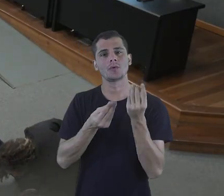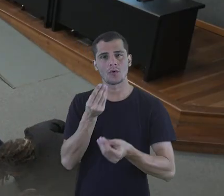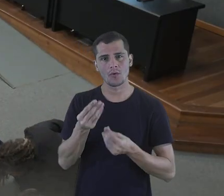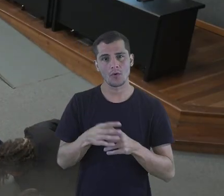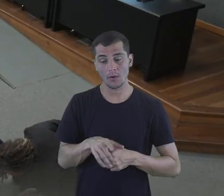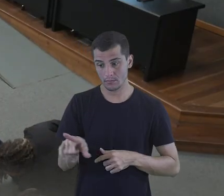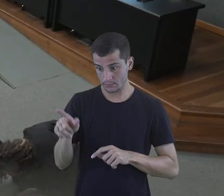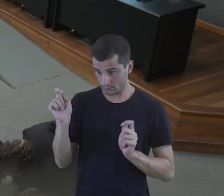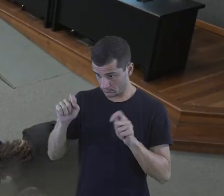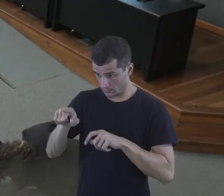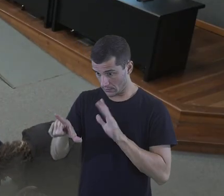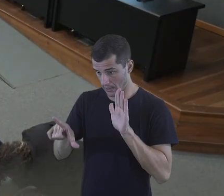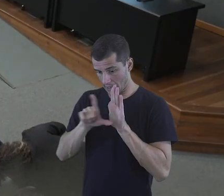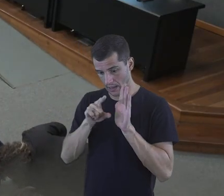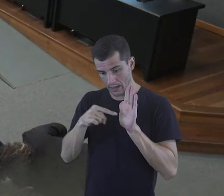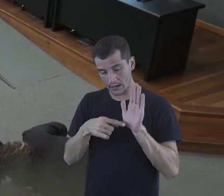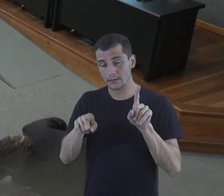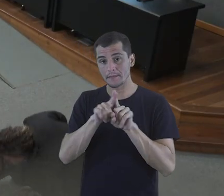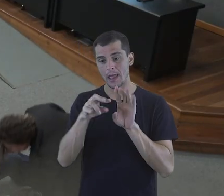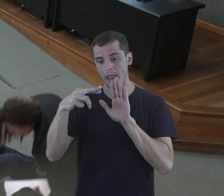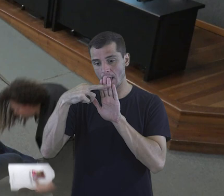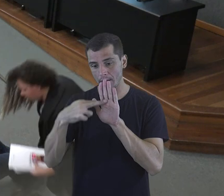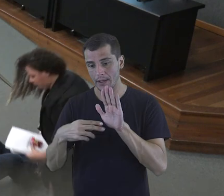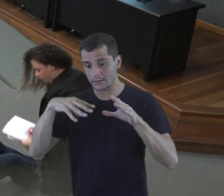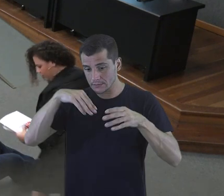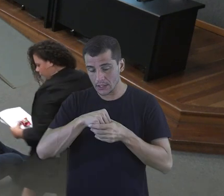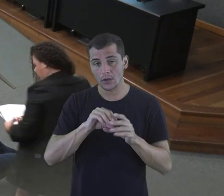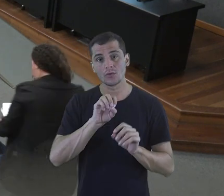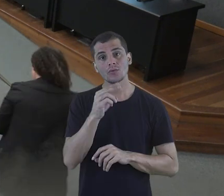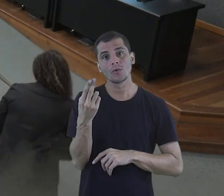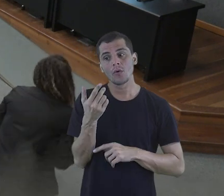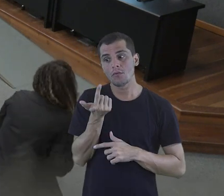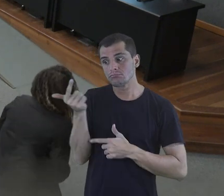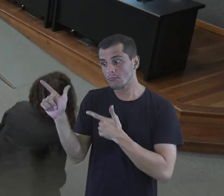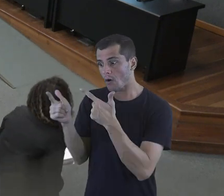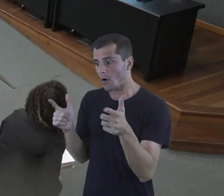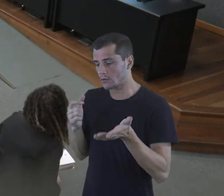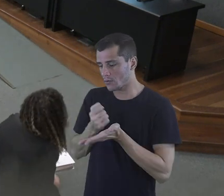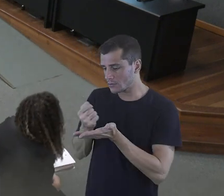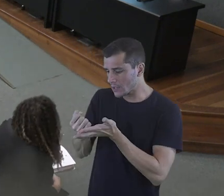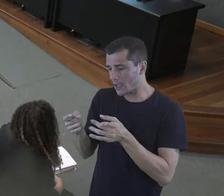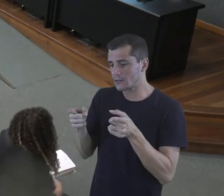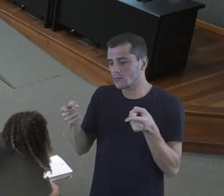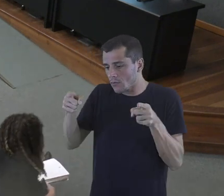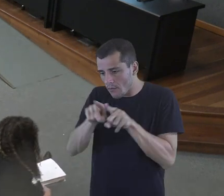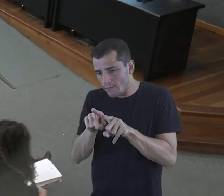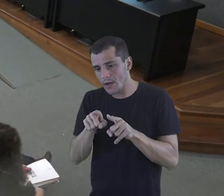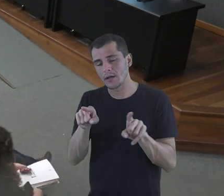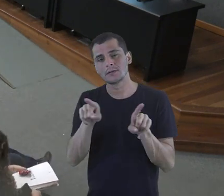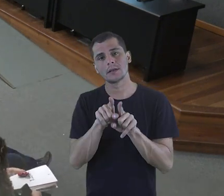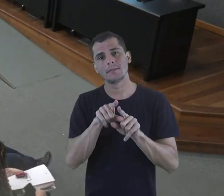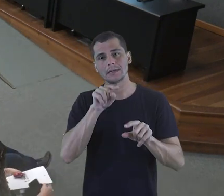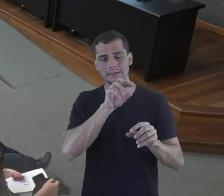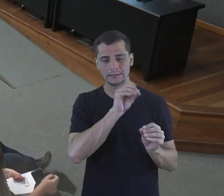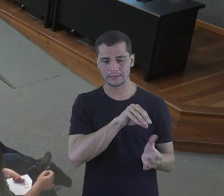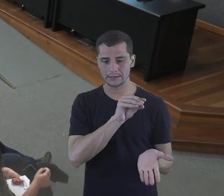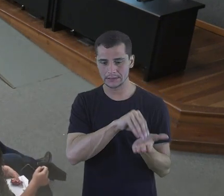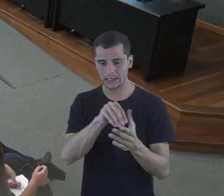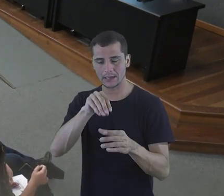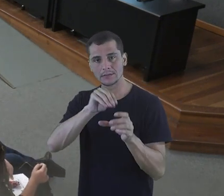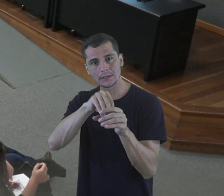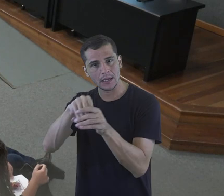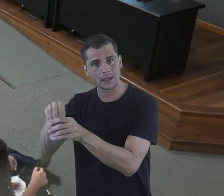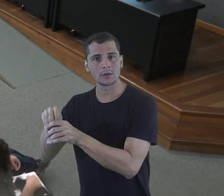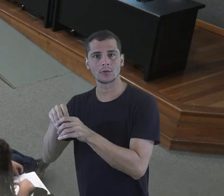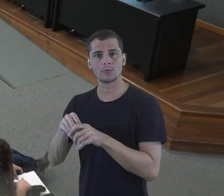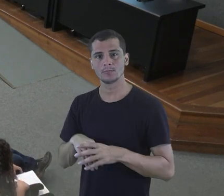previstas em leis e regulamentos ou respaldadas em contratos convênios ou instrumentos congêneres então tudo